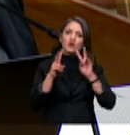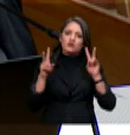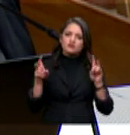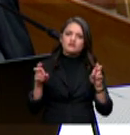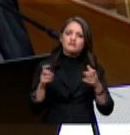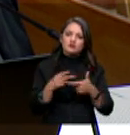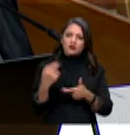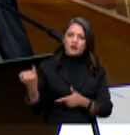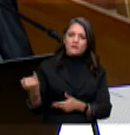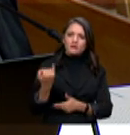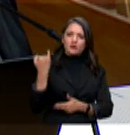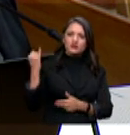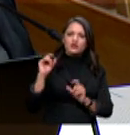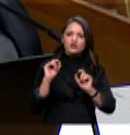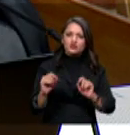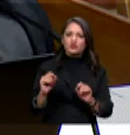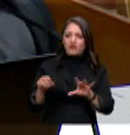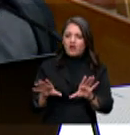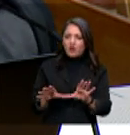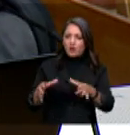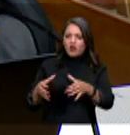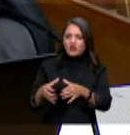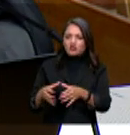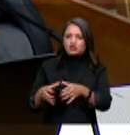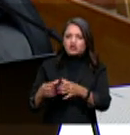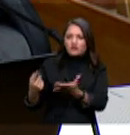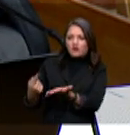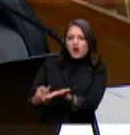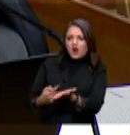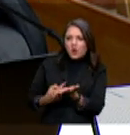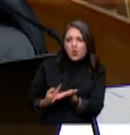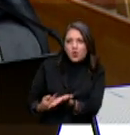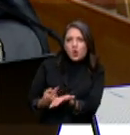campo da negociação coletiva,